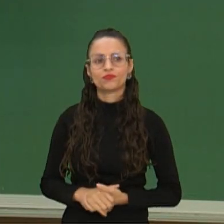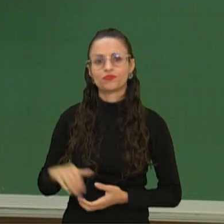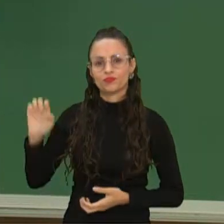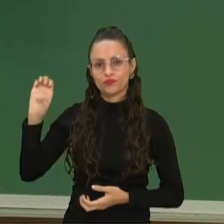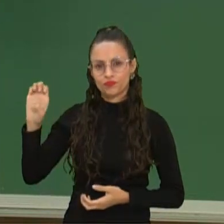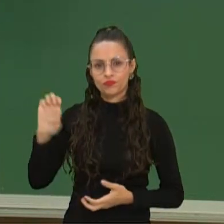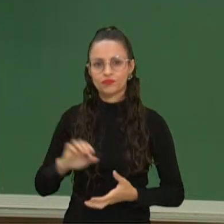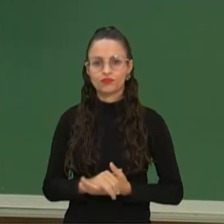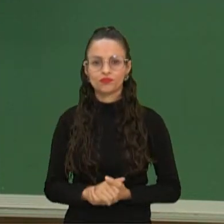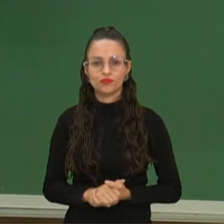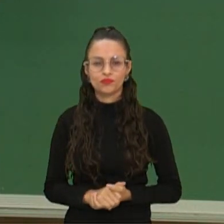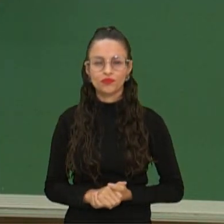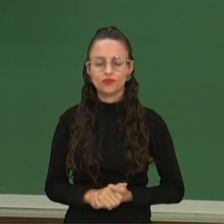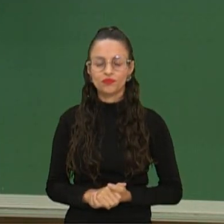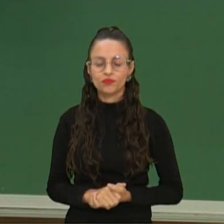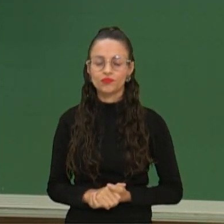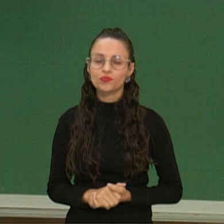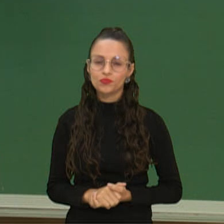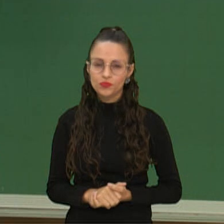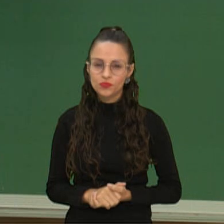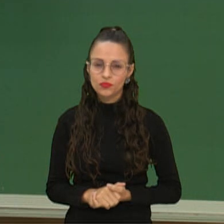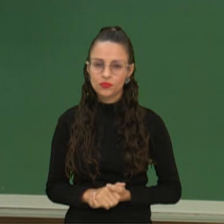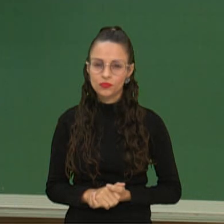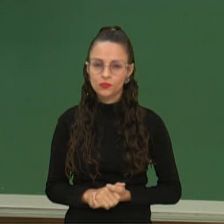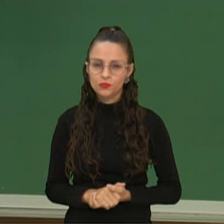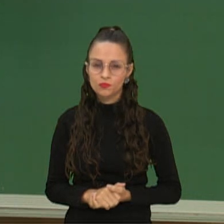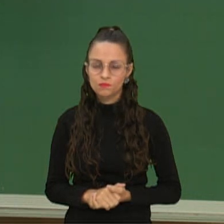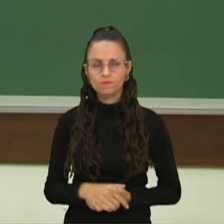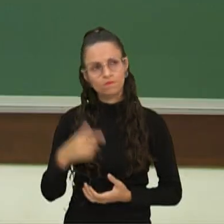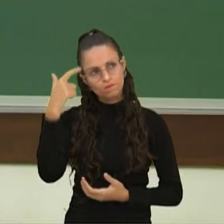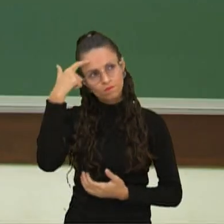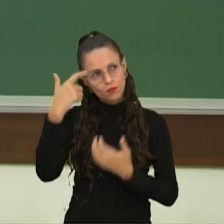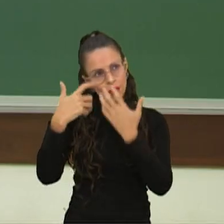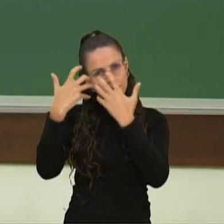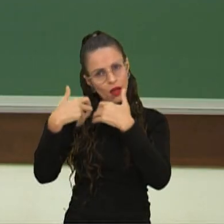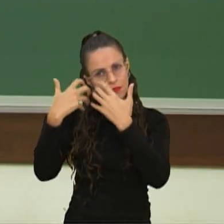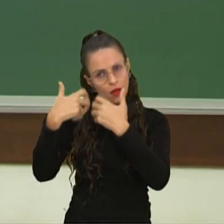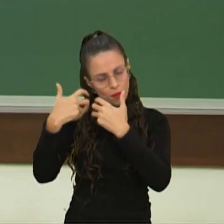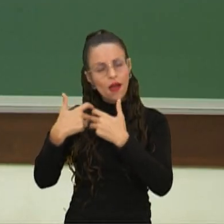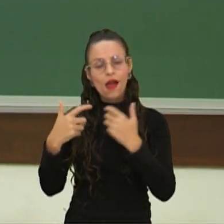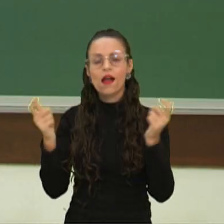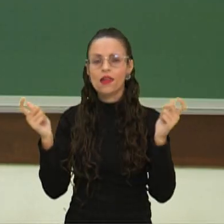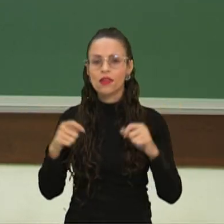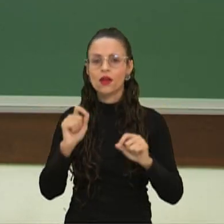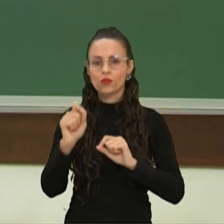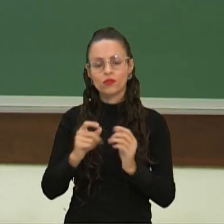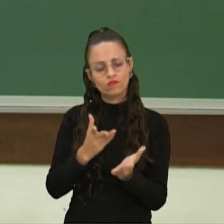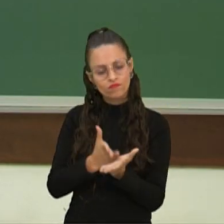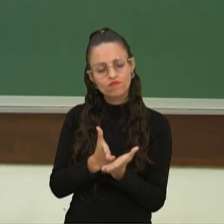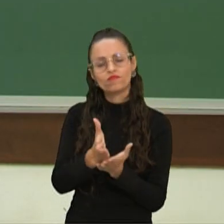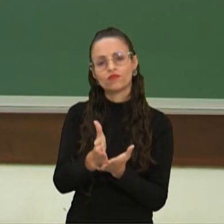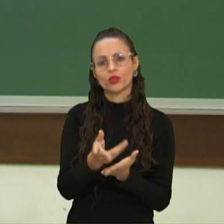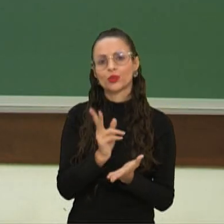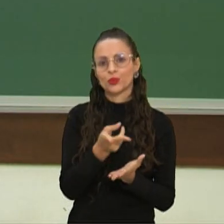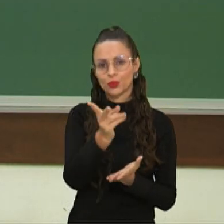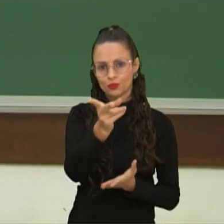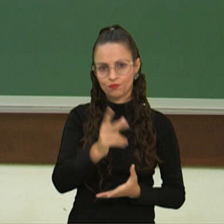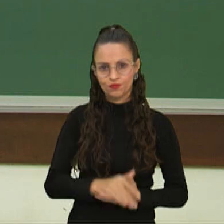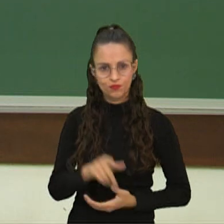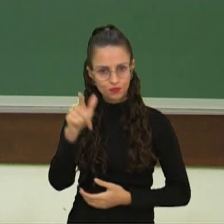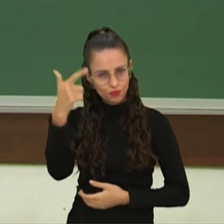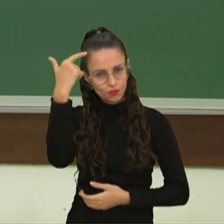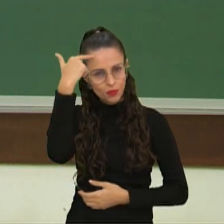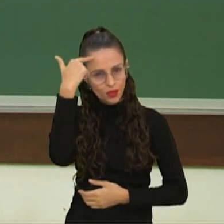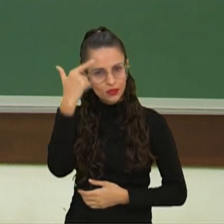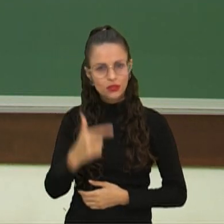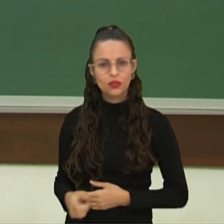reflections and actions, we can move on. Depois de algumas reflexões, algumas ações, a gente pode seguir em frente. Pensa,